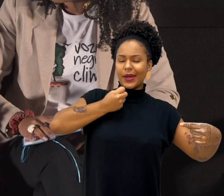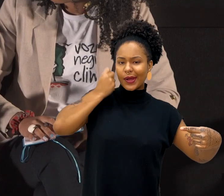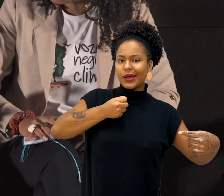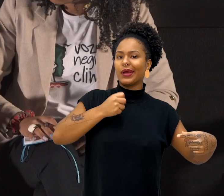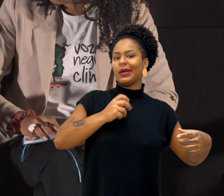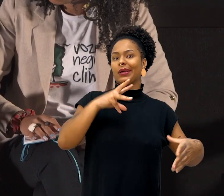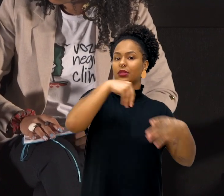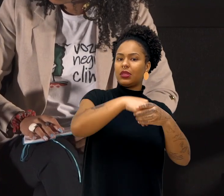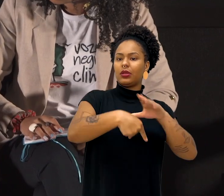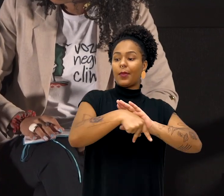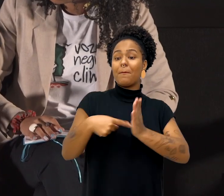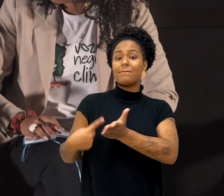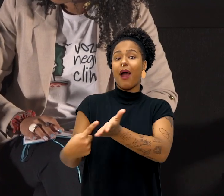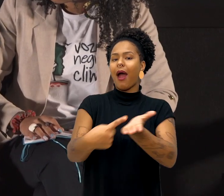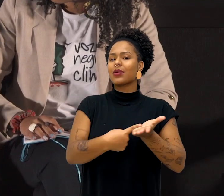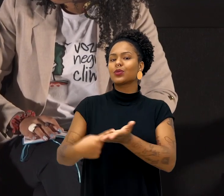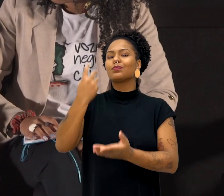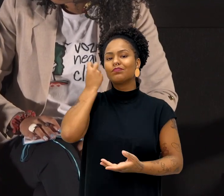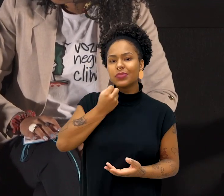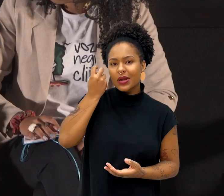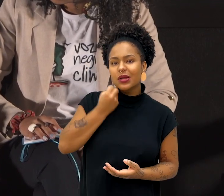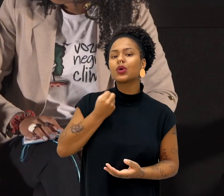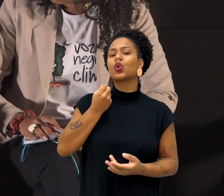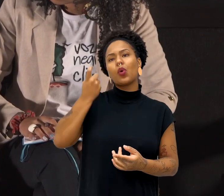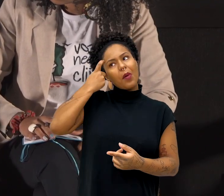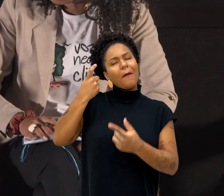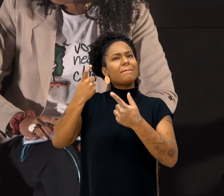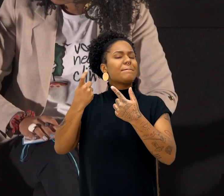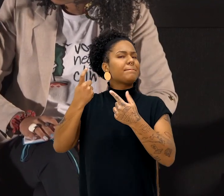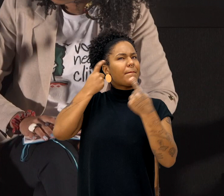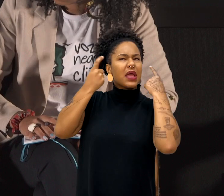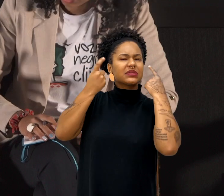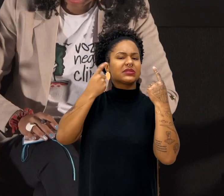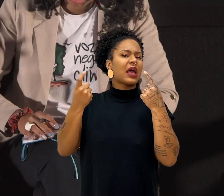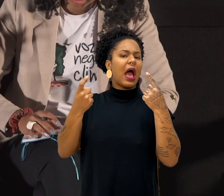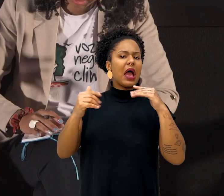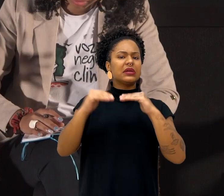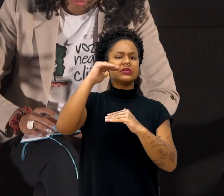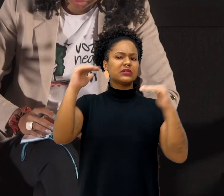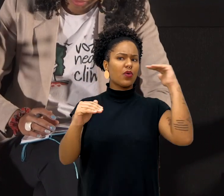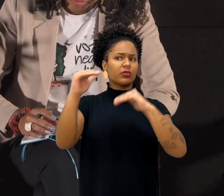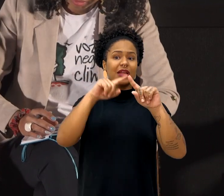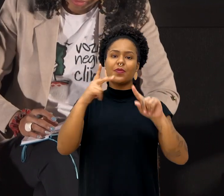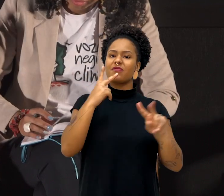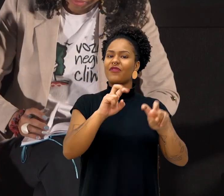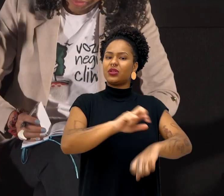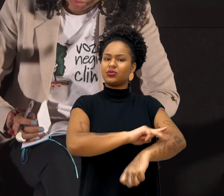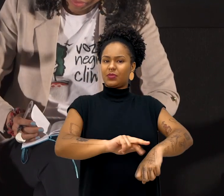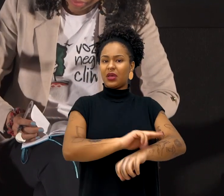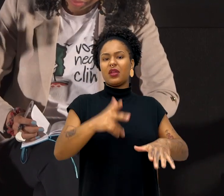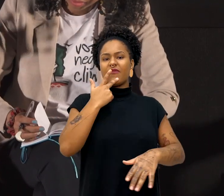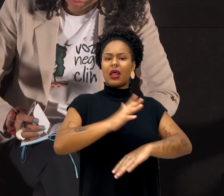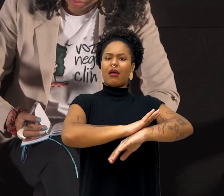que é dominado por pessoas brancas, que vem dentro de um pacto branco de